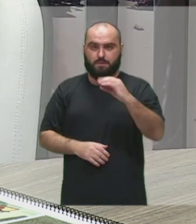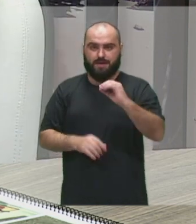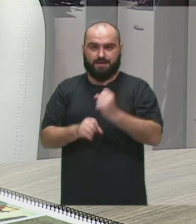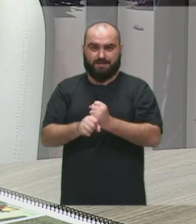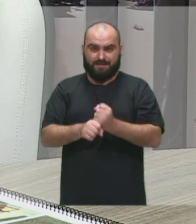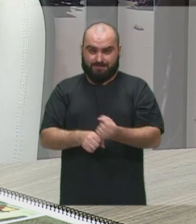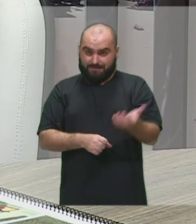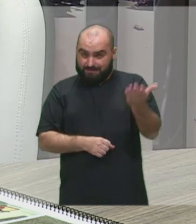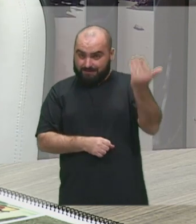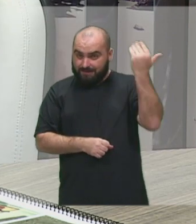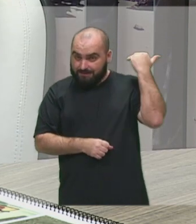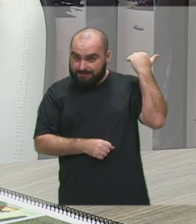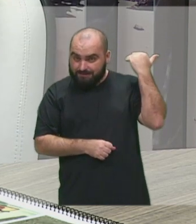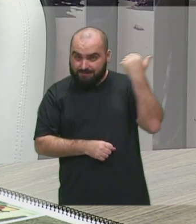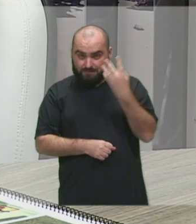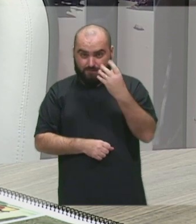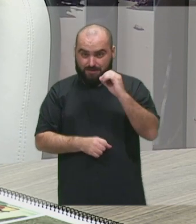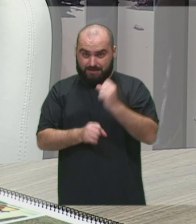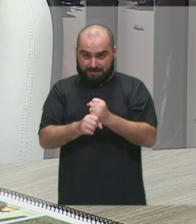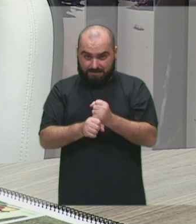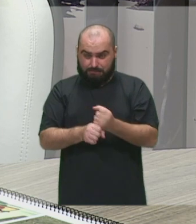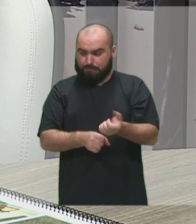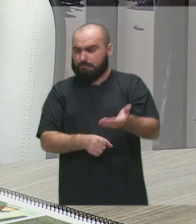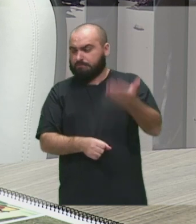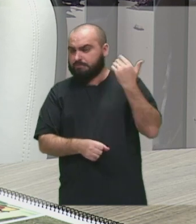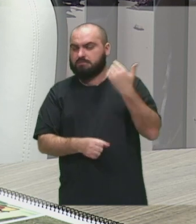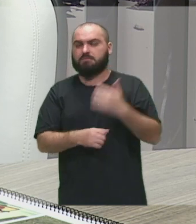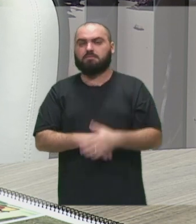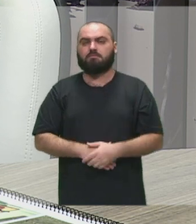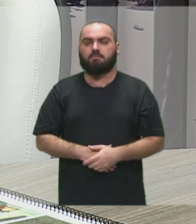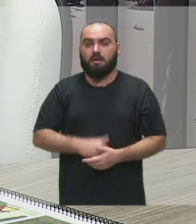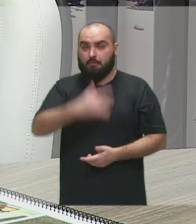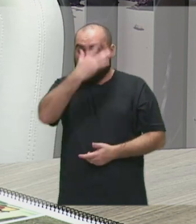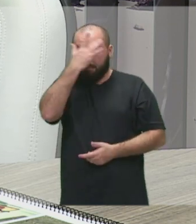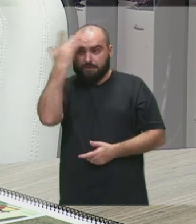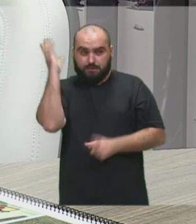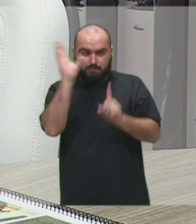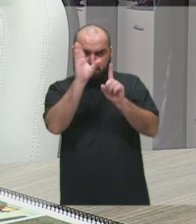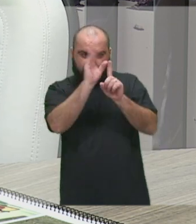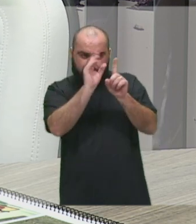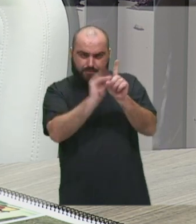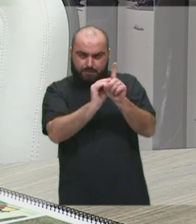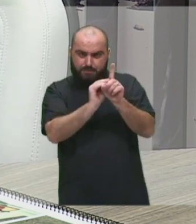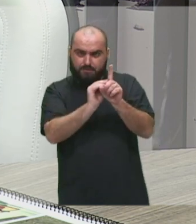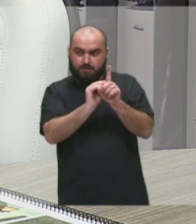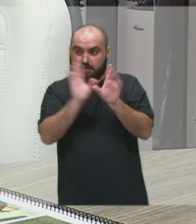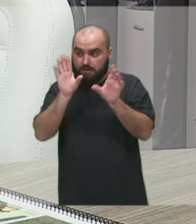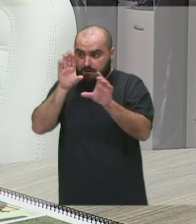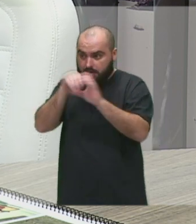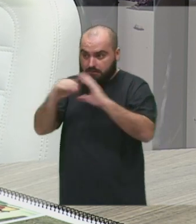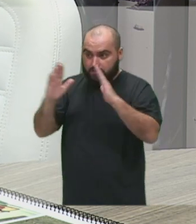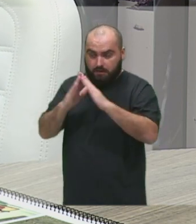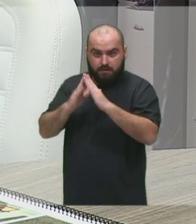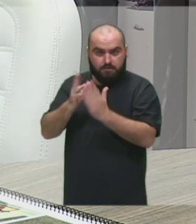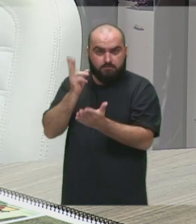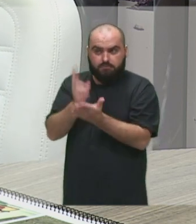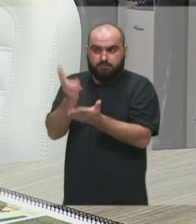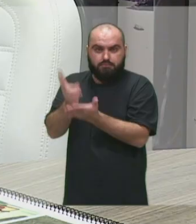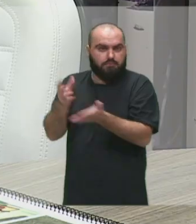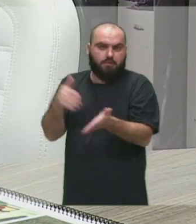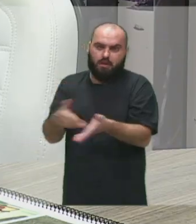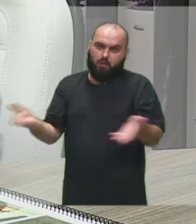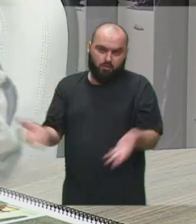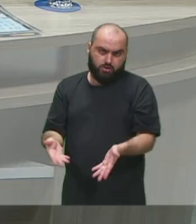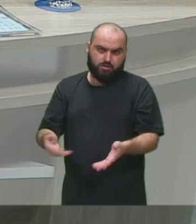atrás, o abusador sexual, ele precisava se aproximar da criança, ele estava dentro de casa e continua dentro de casa ainda, né? Porque,